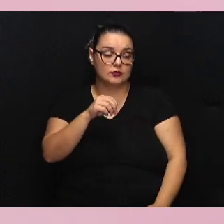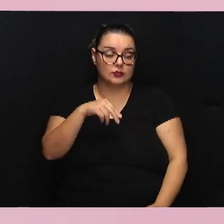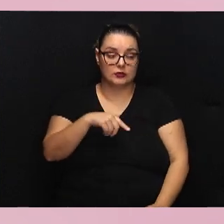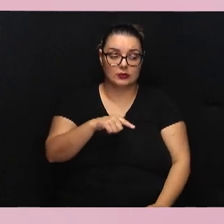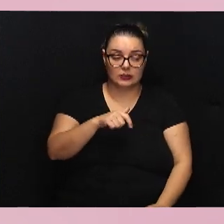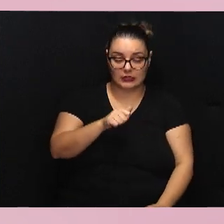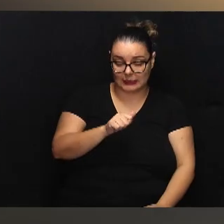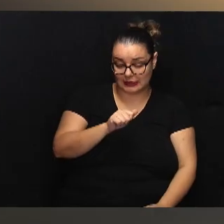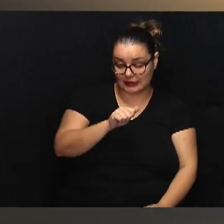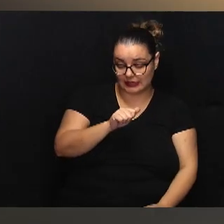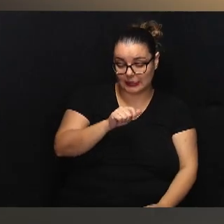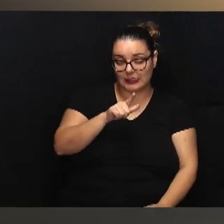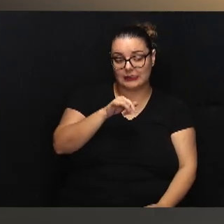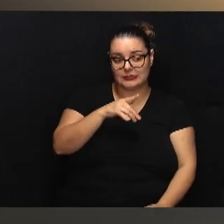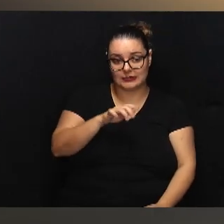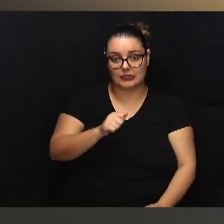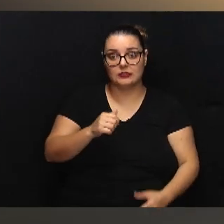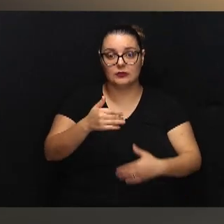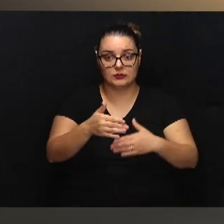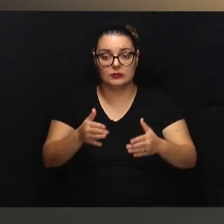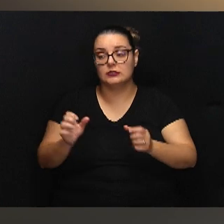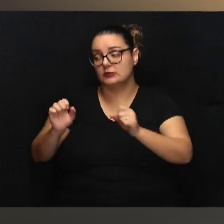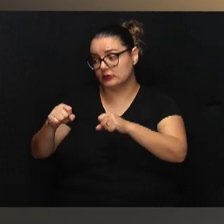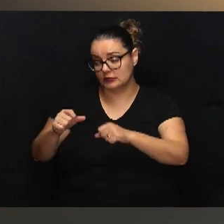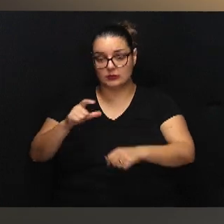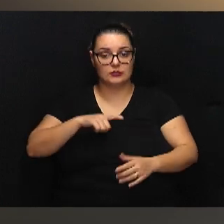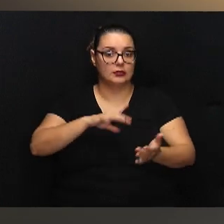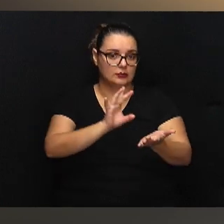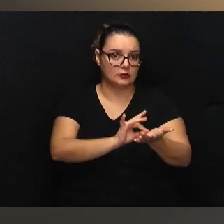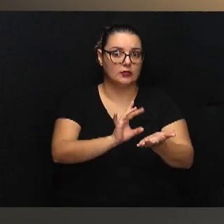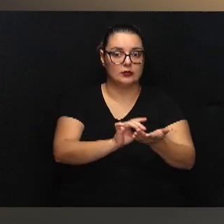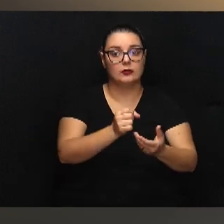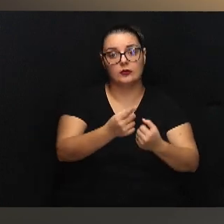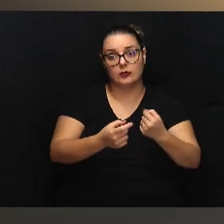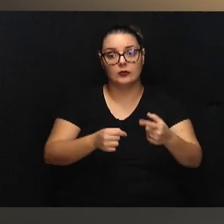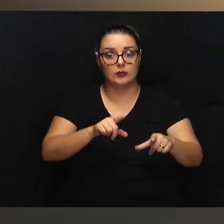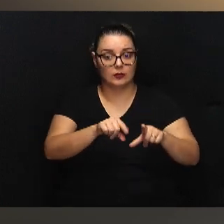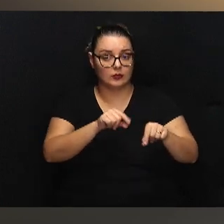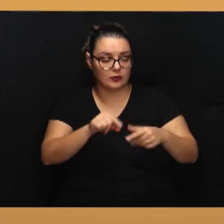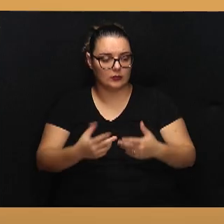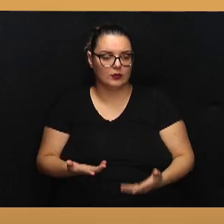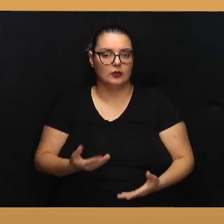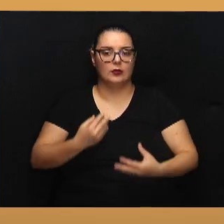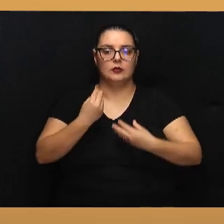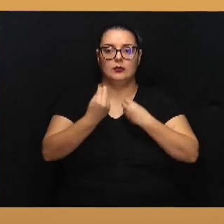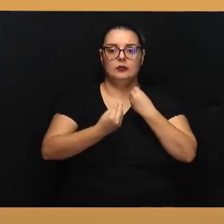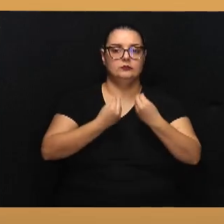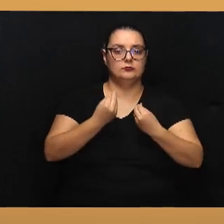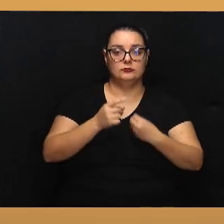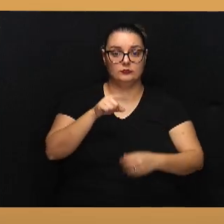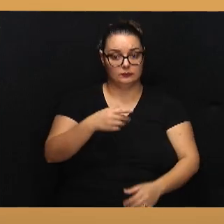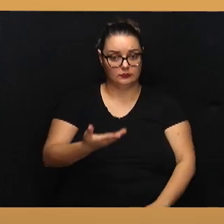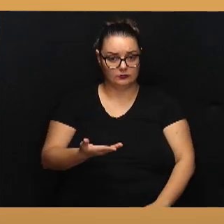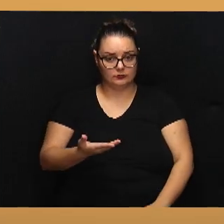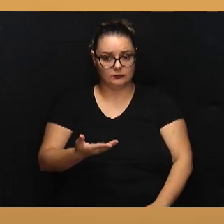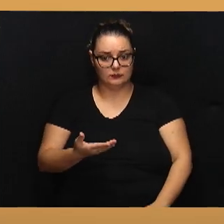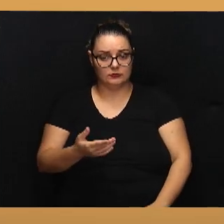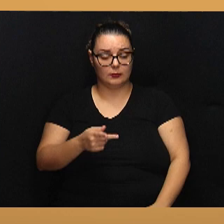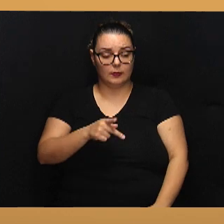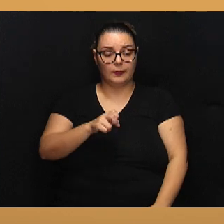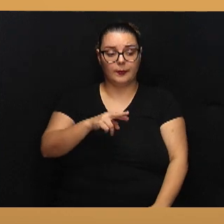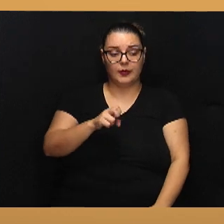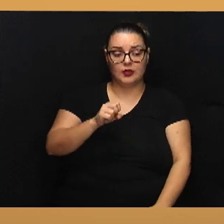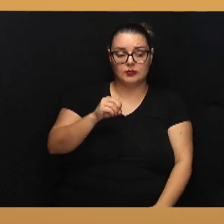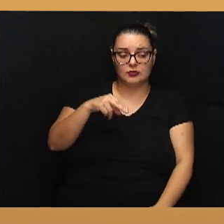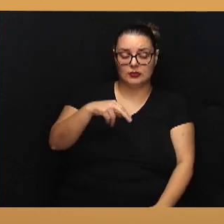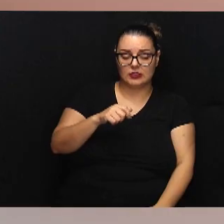cesta. Sim. Mesmo tendo, claro, o seu catálogo com algumas opções, como é para você personalizar,